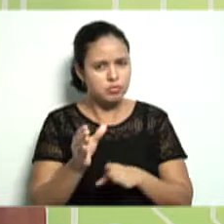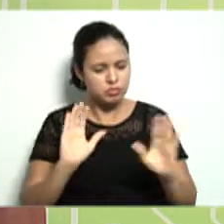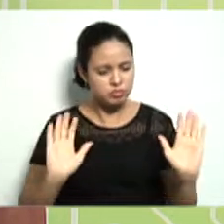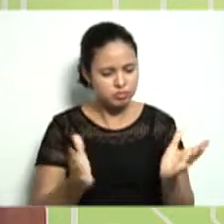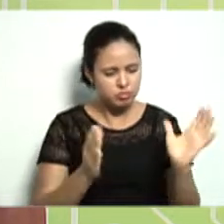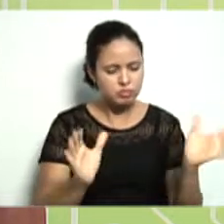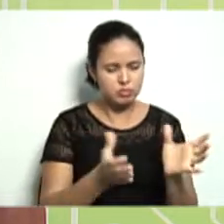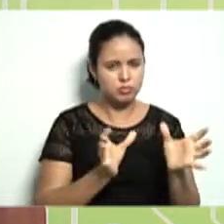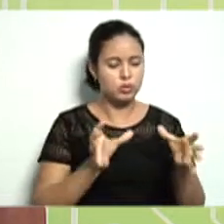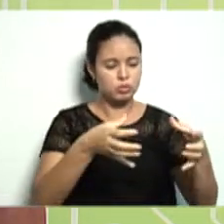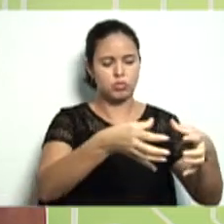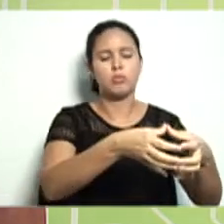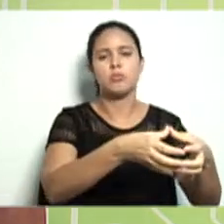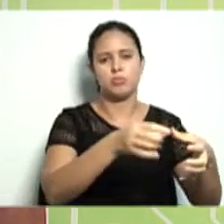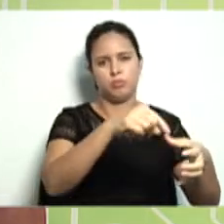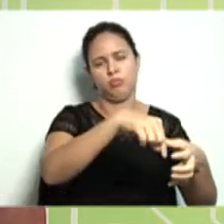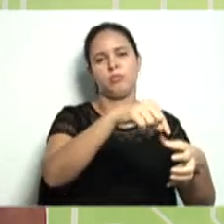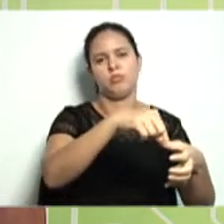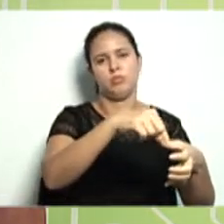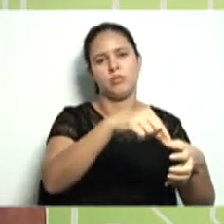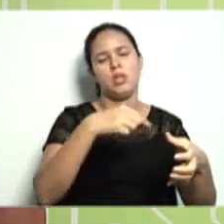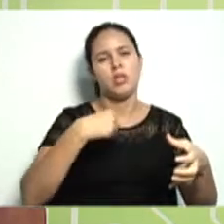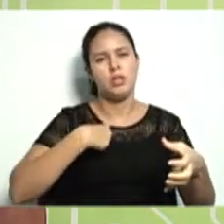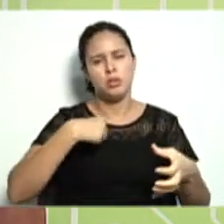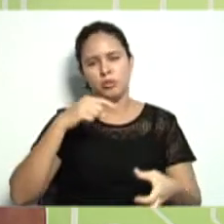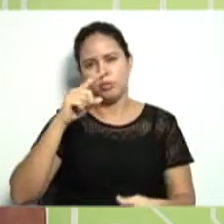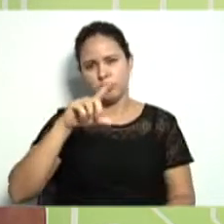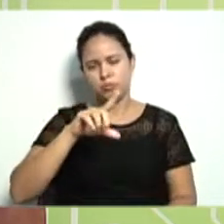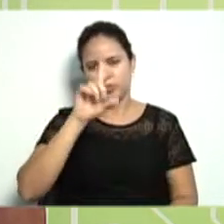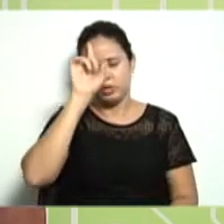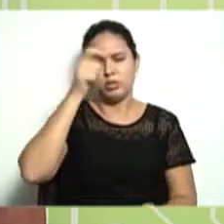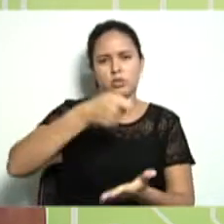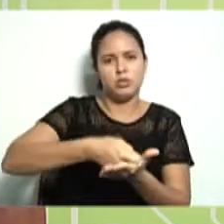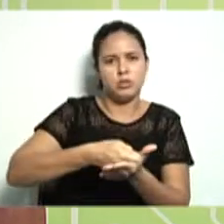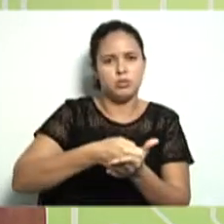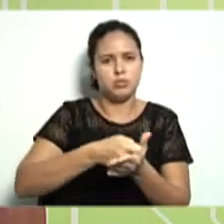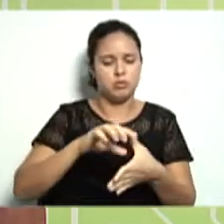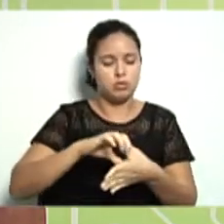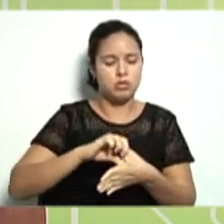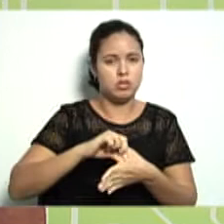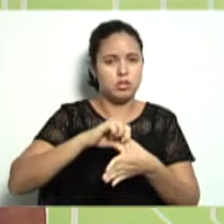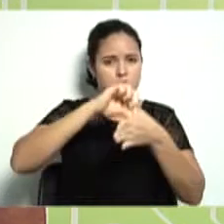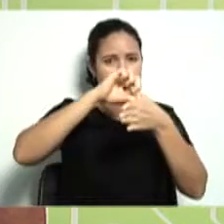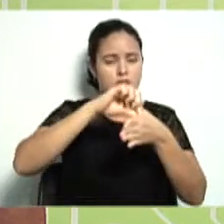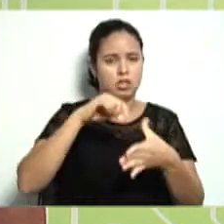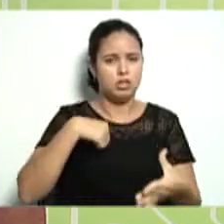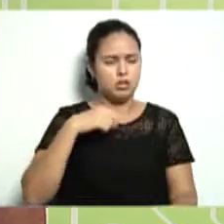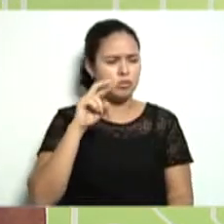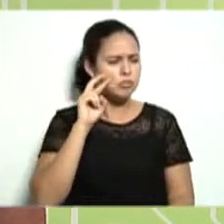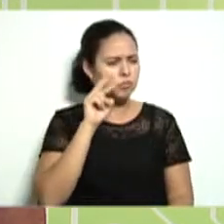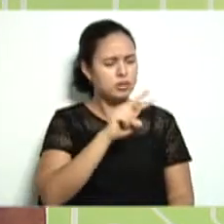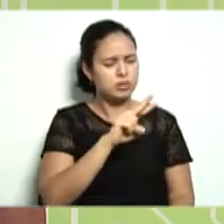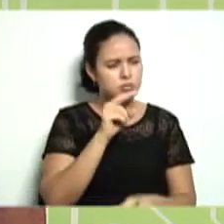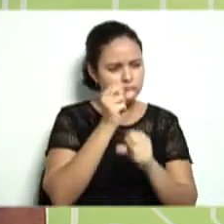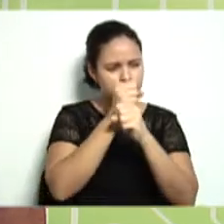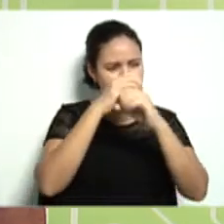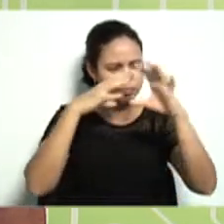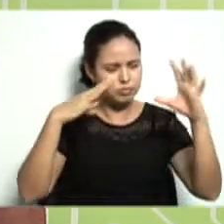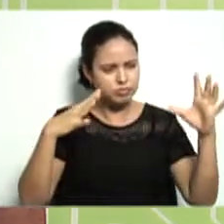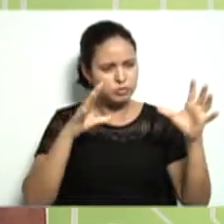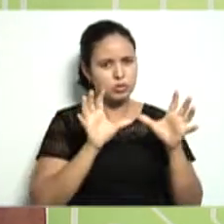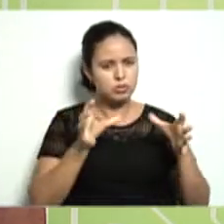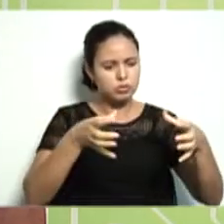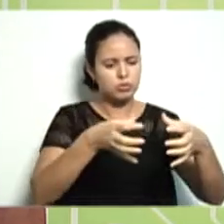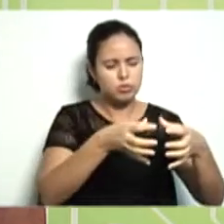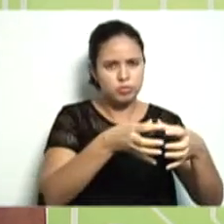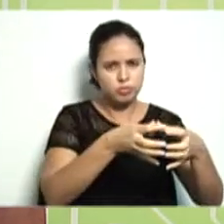Então, quando eu opto por liderar, eu consigo visualizar aí e trabalhar em